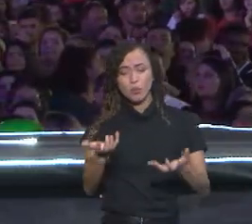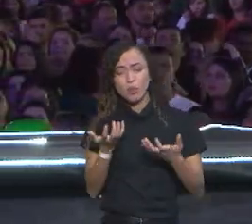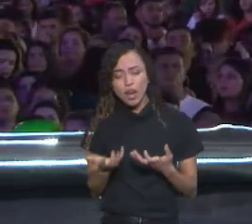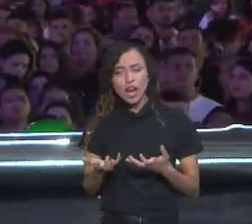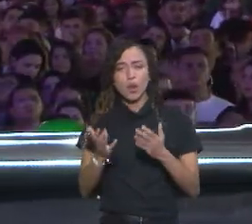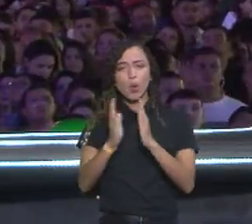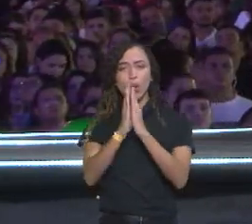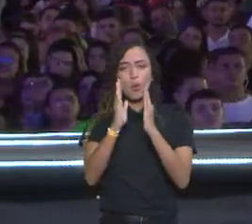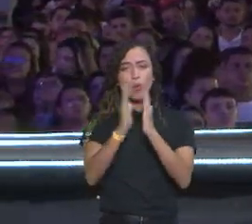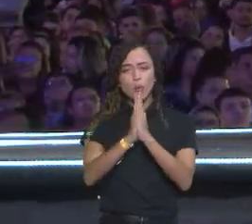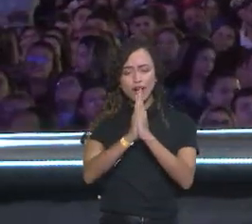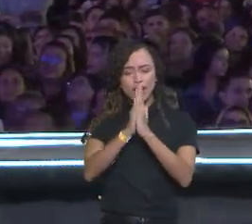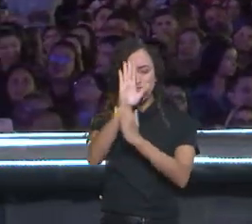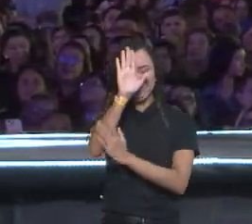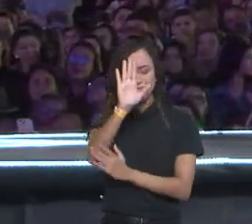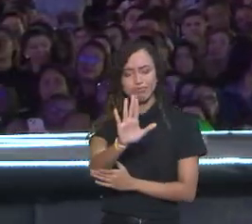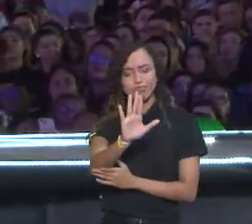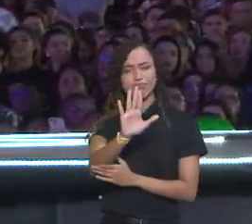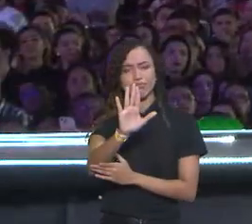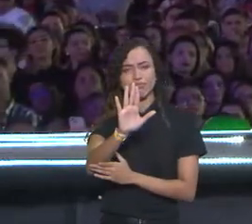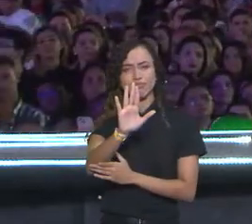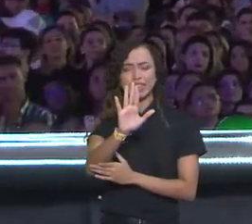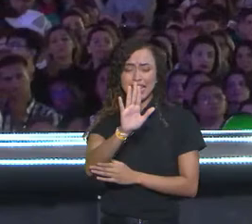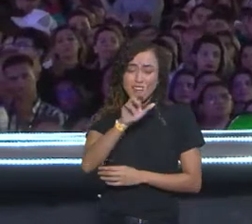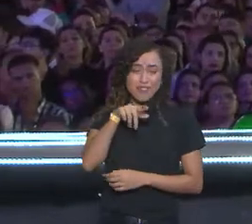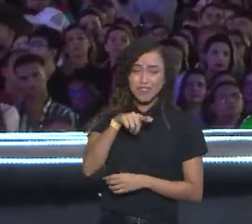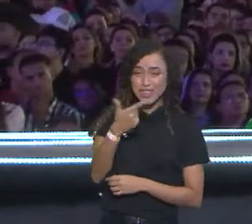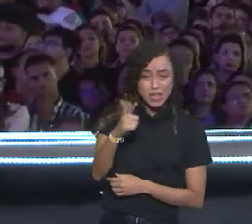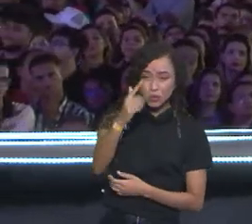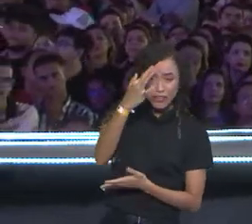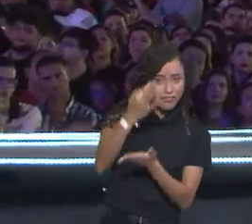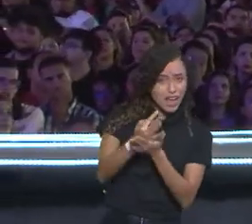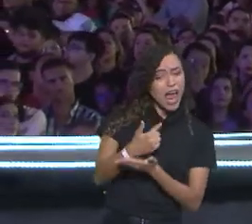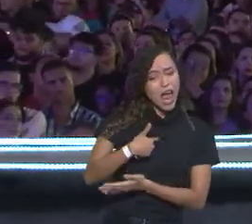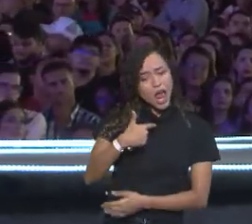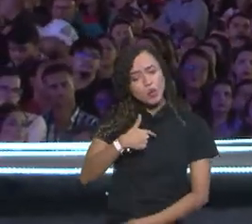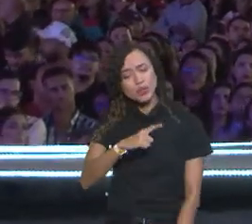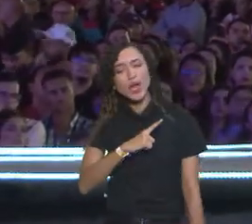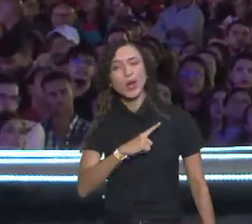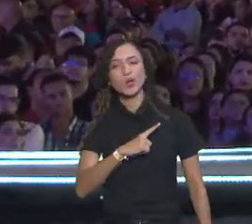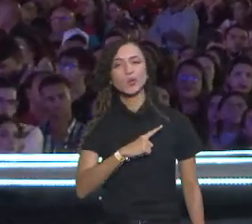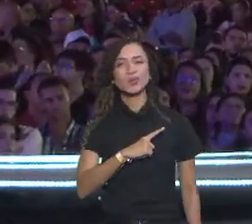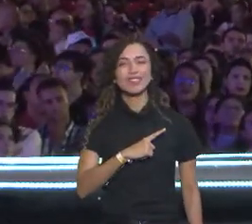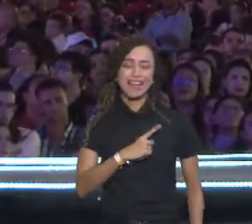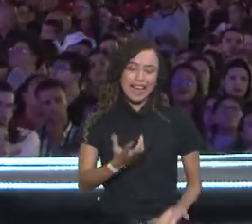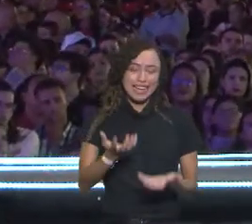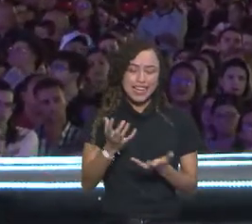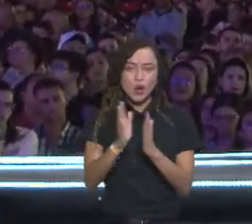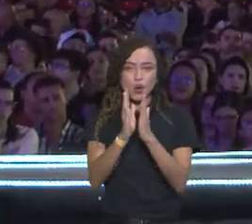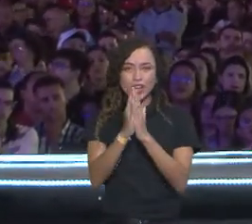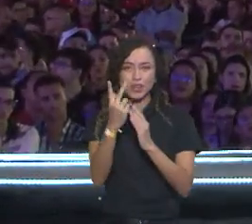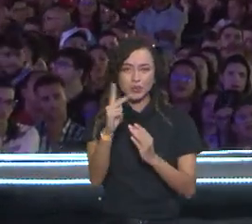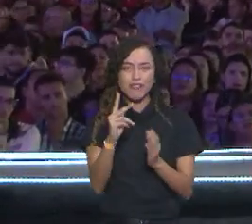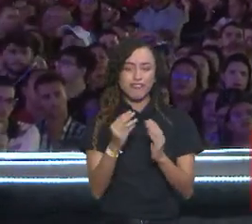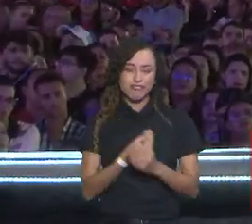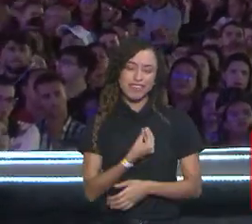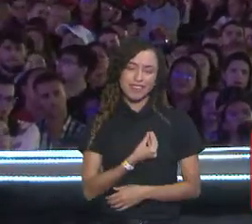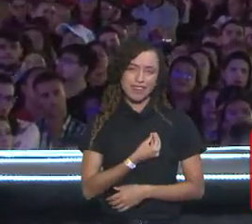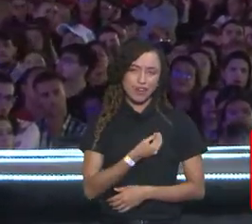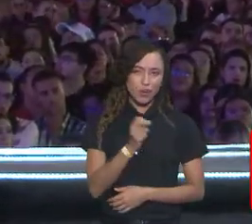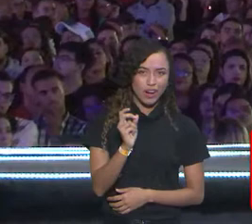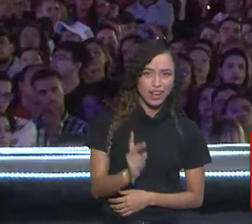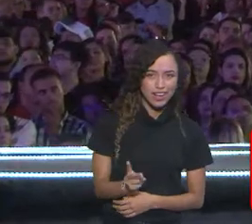orar Crendo por você mesmo que você não Creia e você vai ser surpreendido pelo Poder de Deus